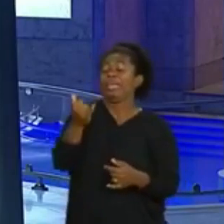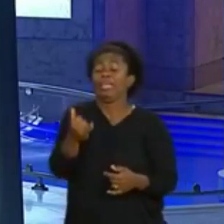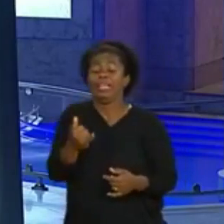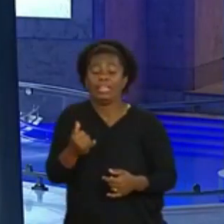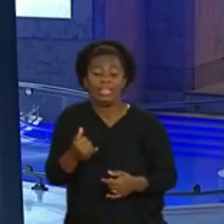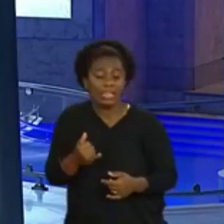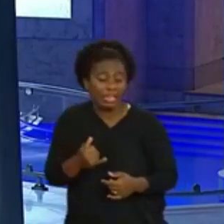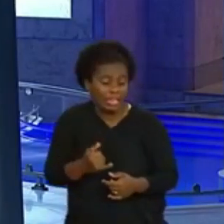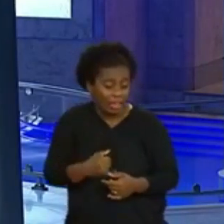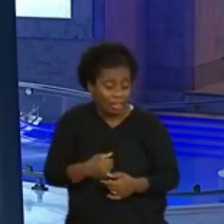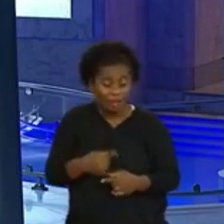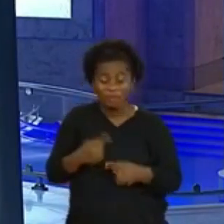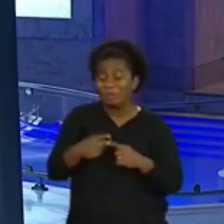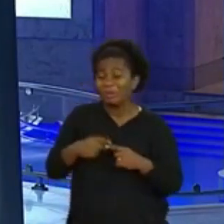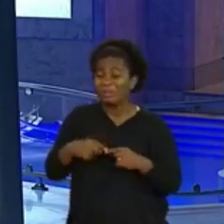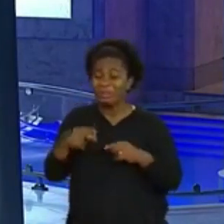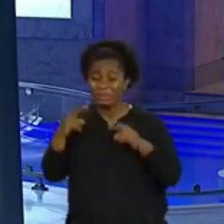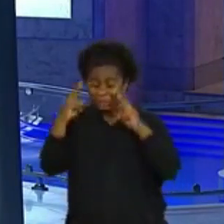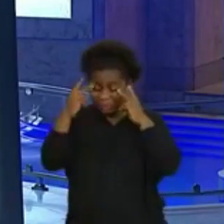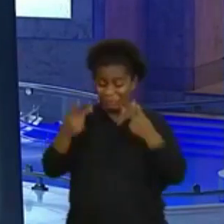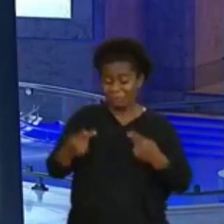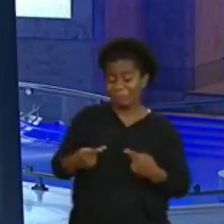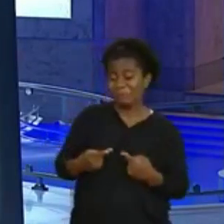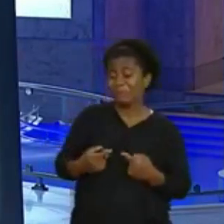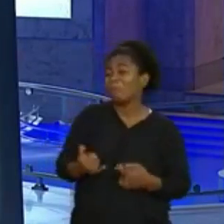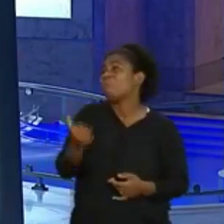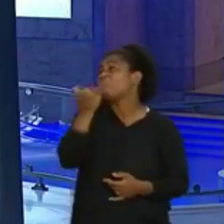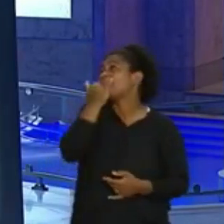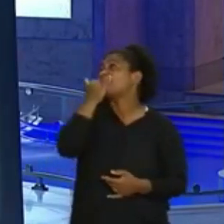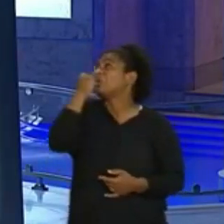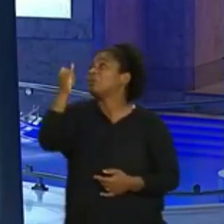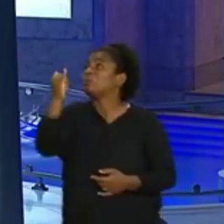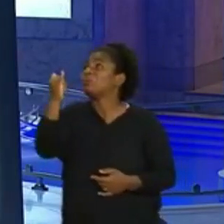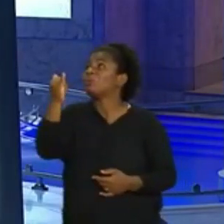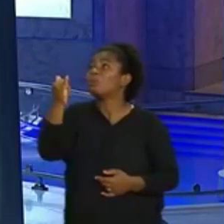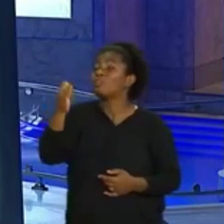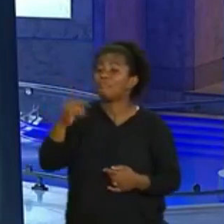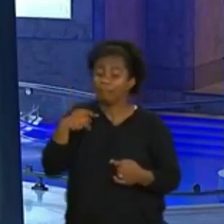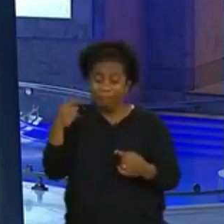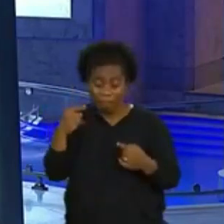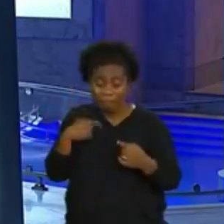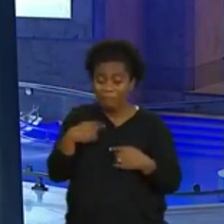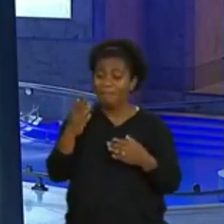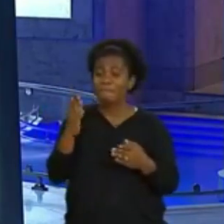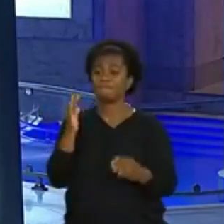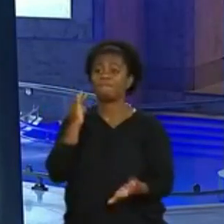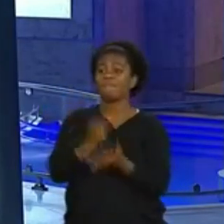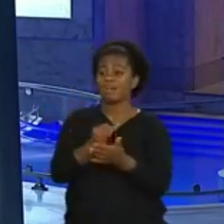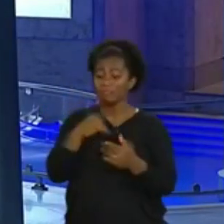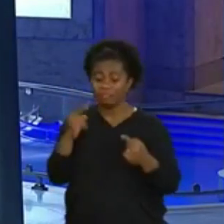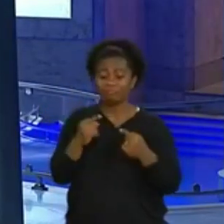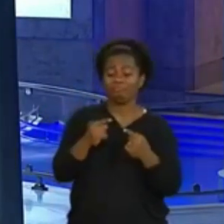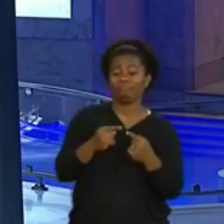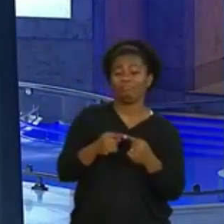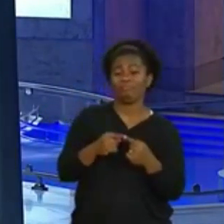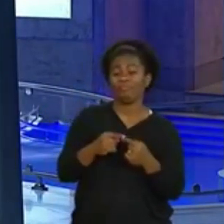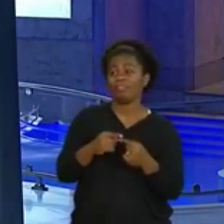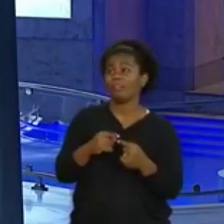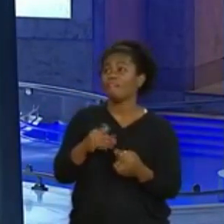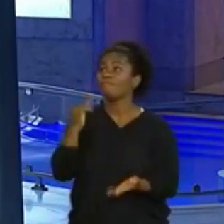Pai, a minha falta de visão, de confiança. Perdoe.